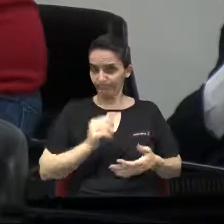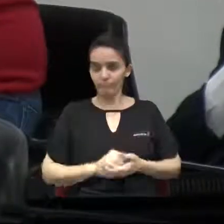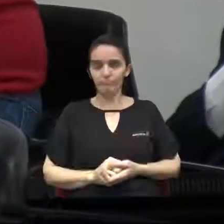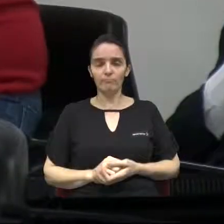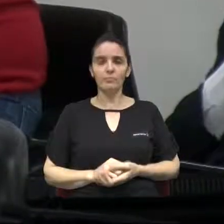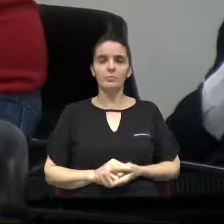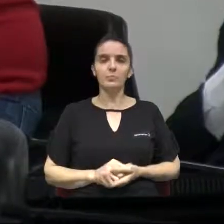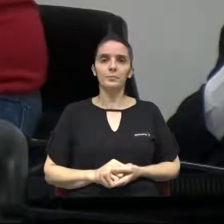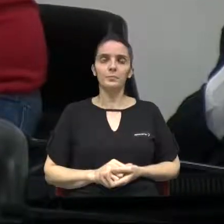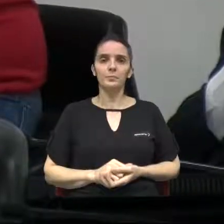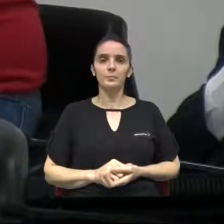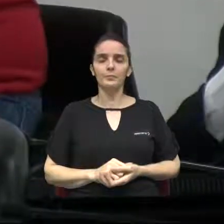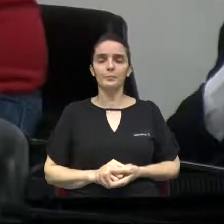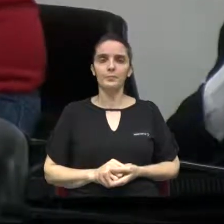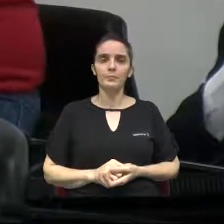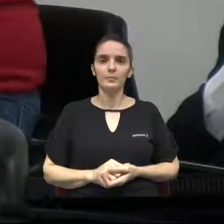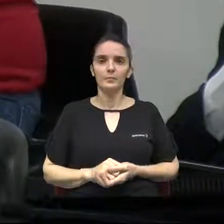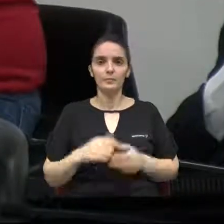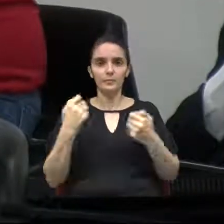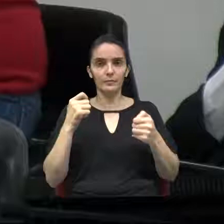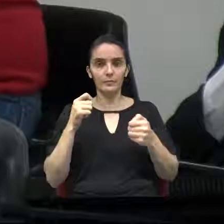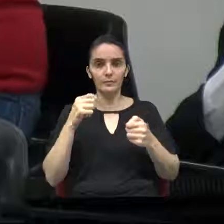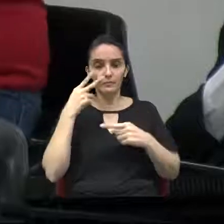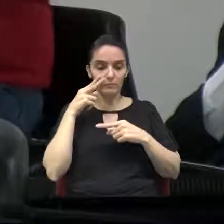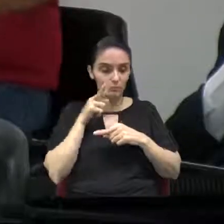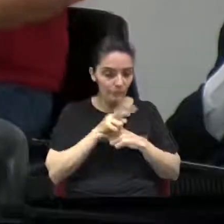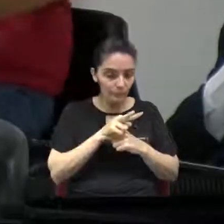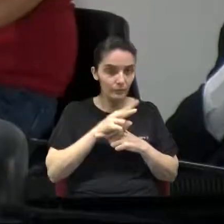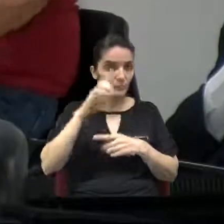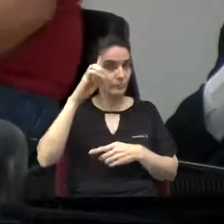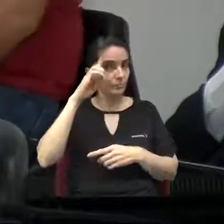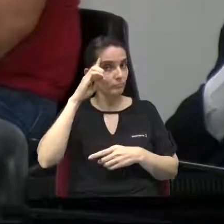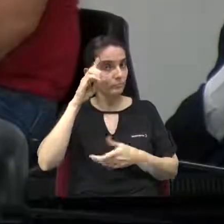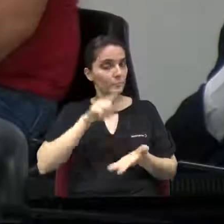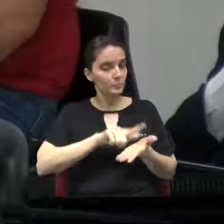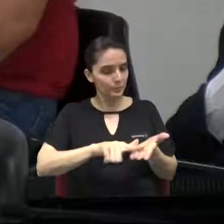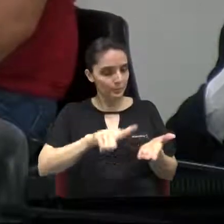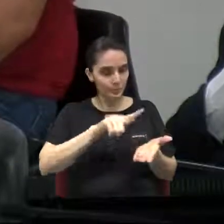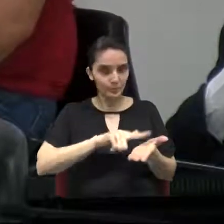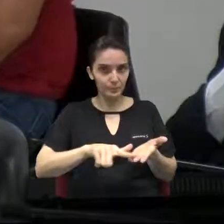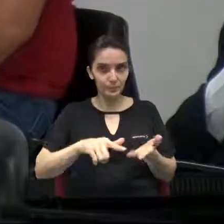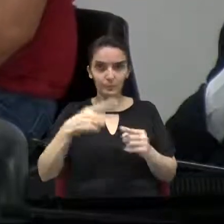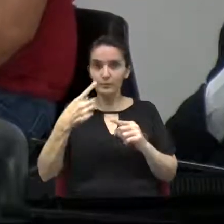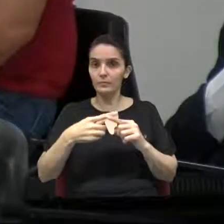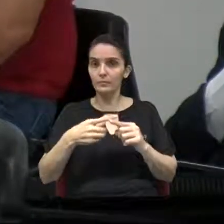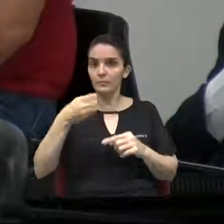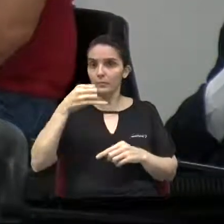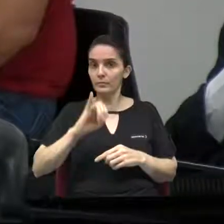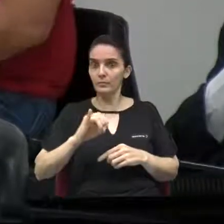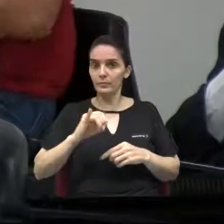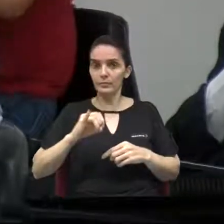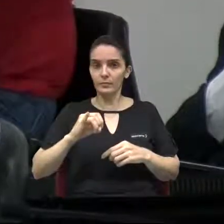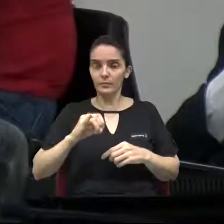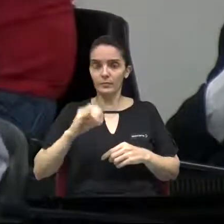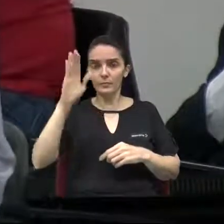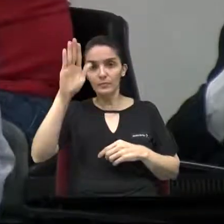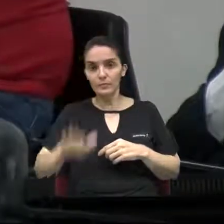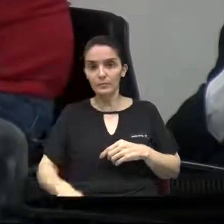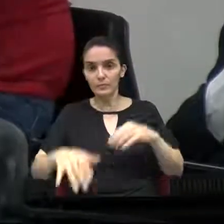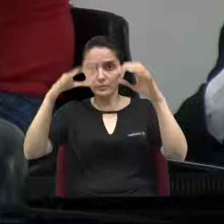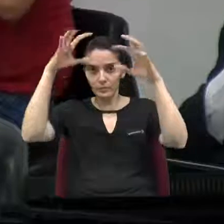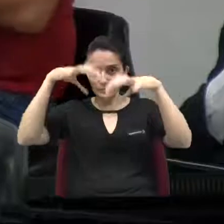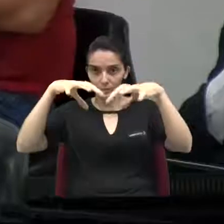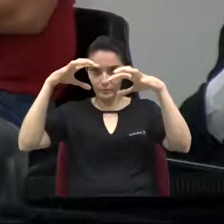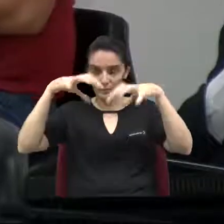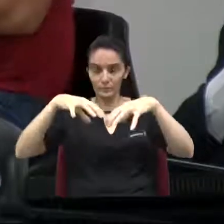ser uma vistoria diária para poder limpar, porque se der uma chuva à tarde, como era no mercado municipal,